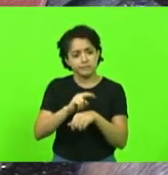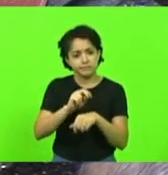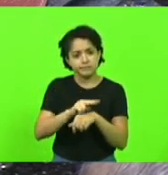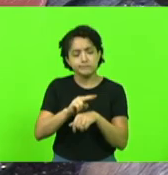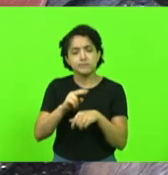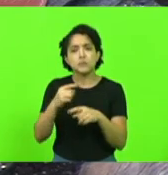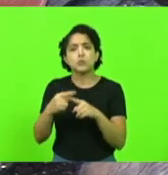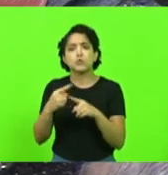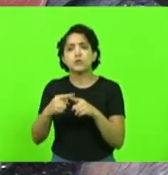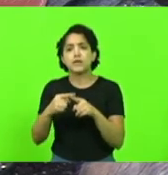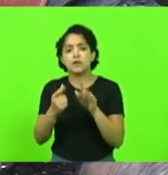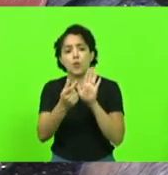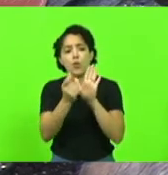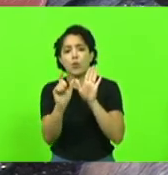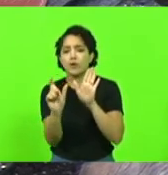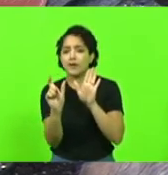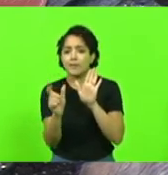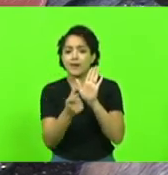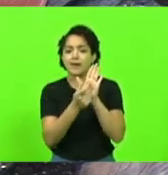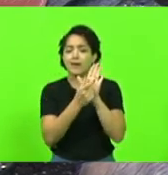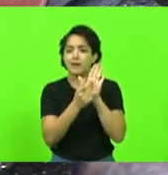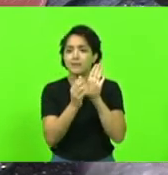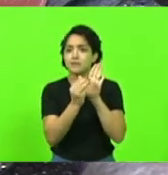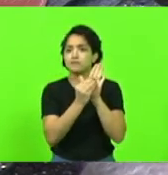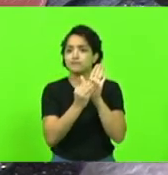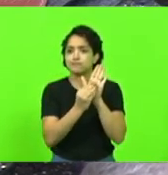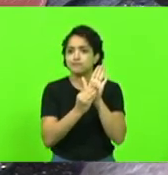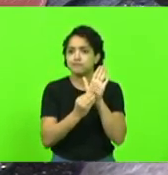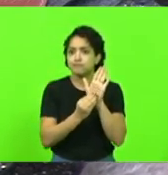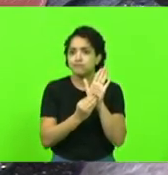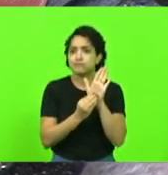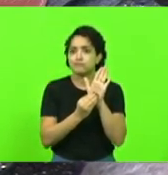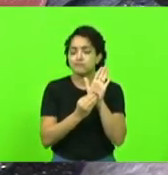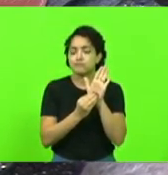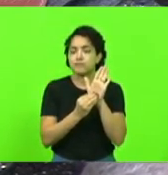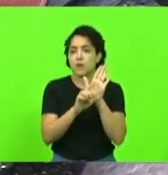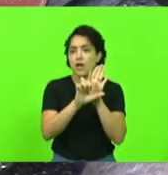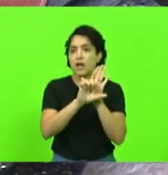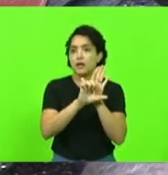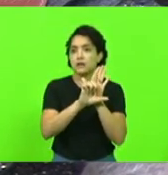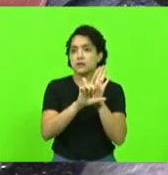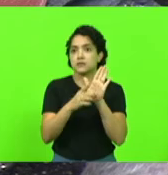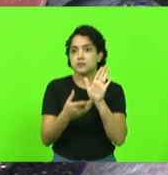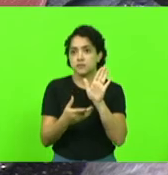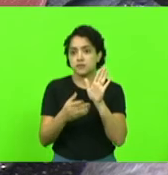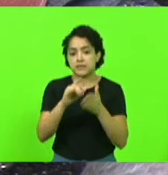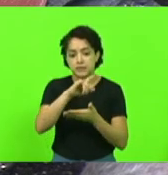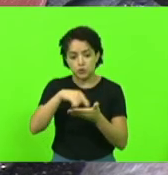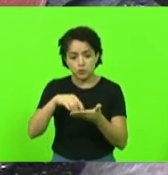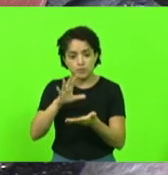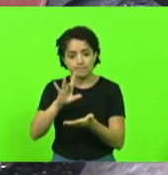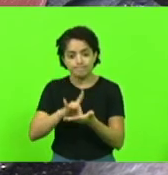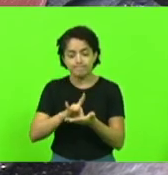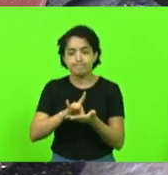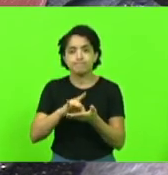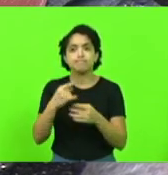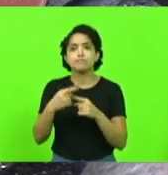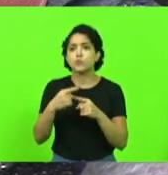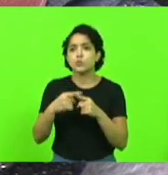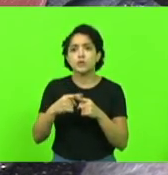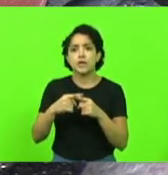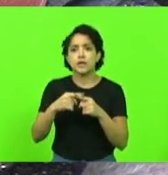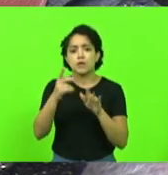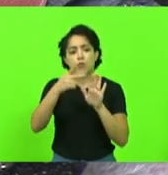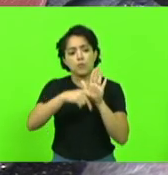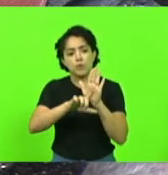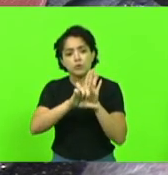temos que colocar na letra da lei essa exclusão? Por que que ela precisa constar em documentos oficiais? Por que que não pode ser um